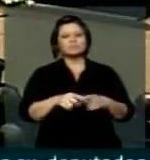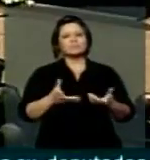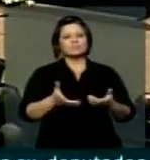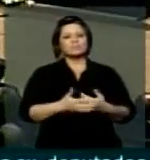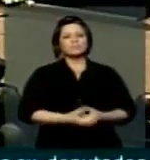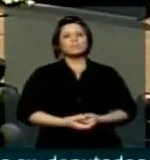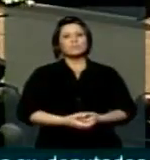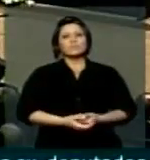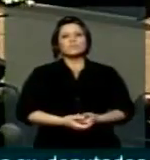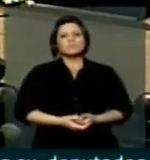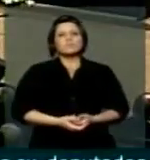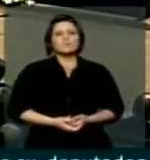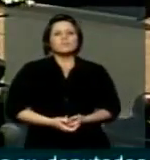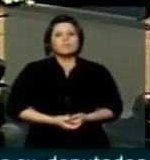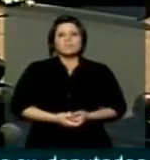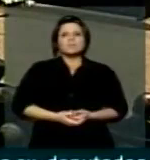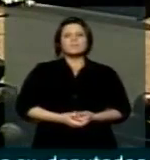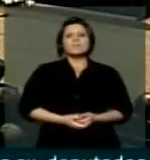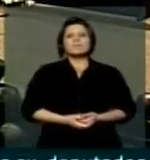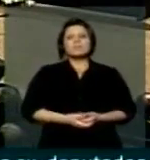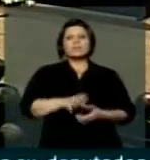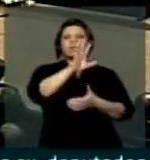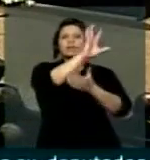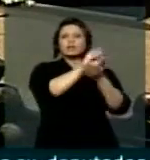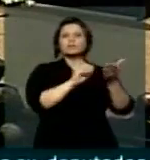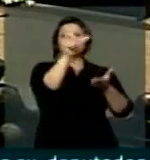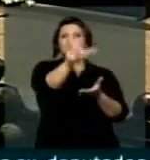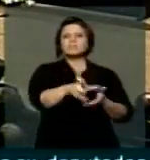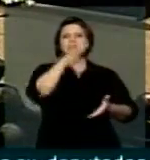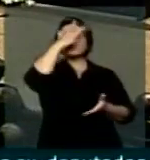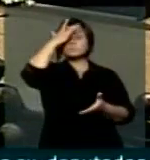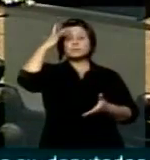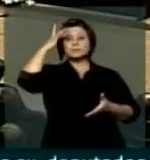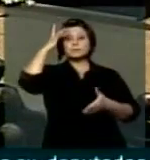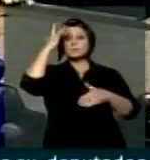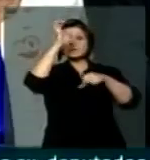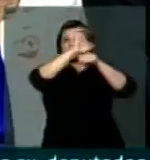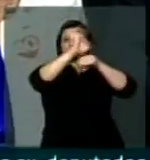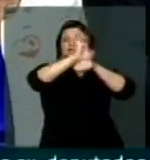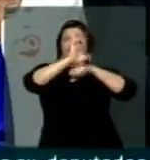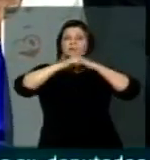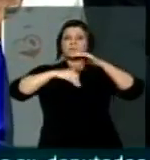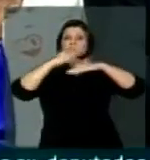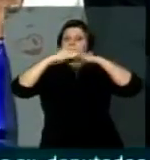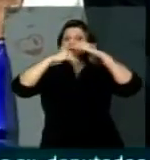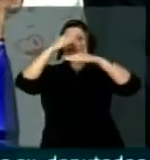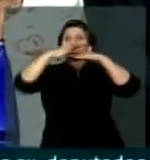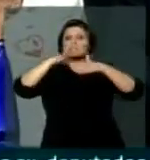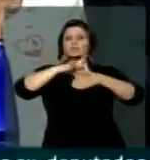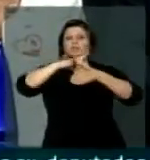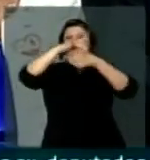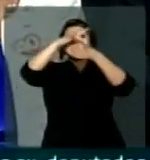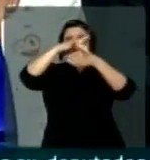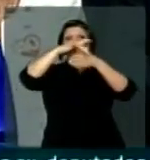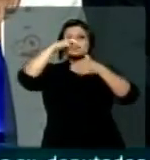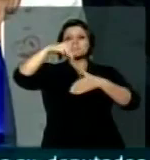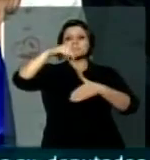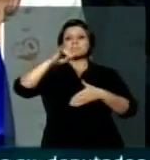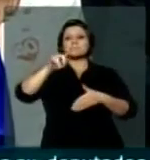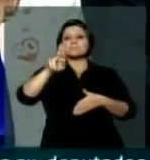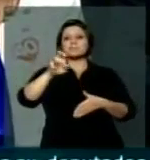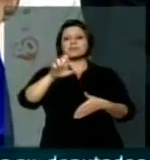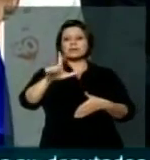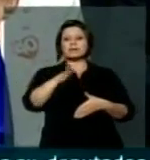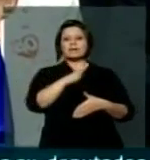Júlio, o exemplo de um Estado que projetou a grande liderança que foi Miguel